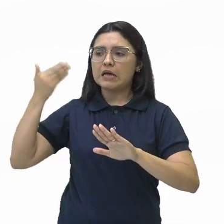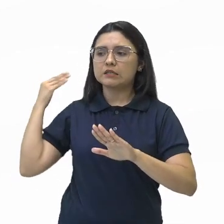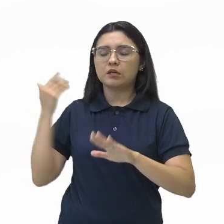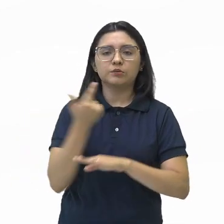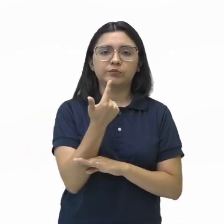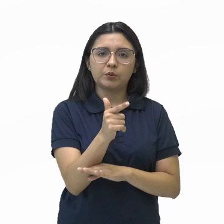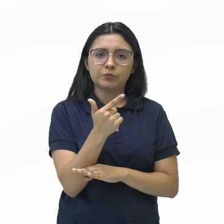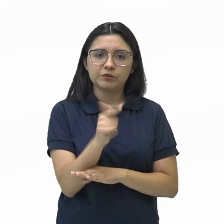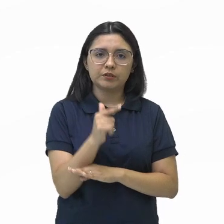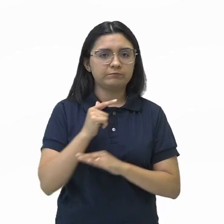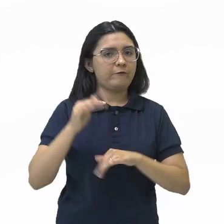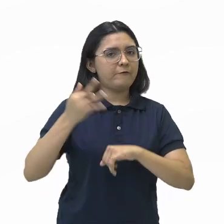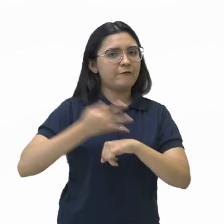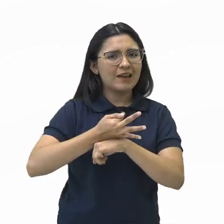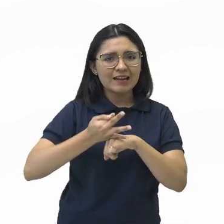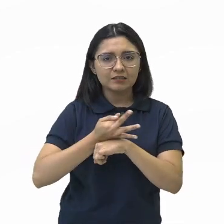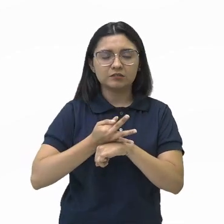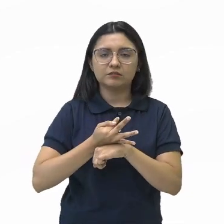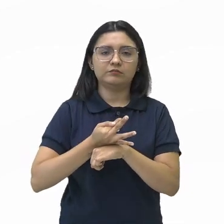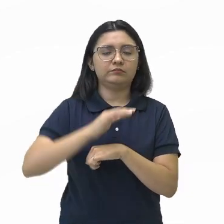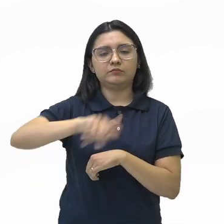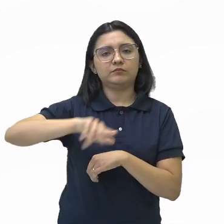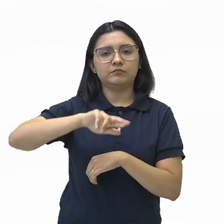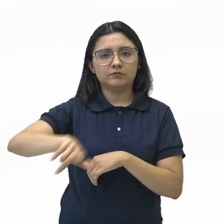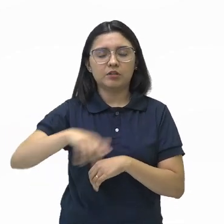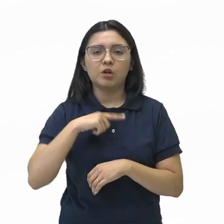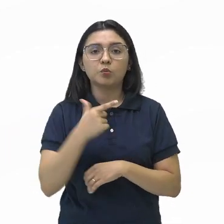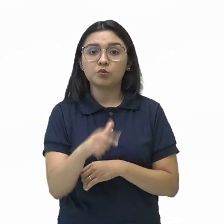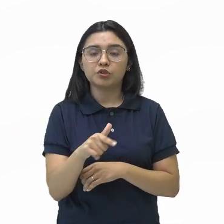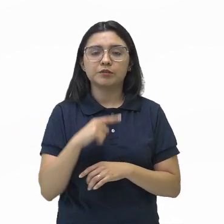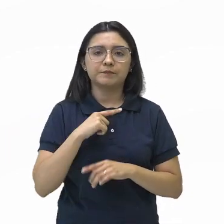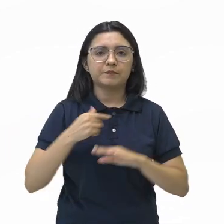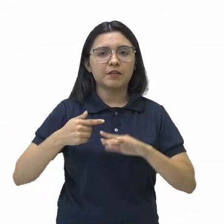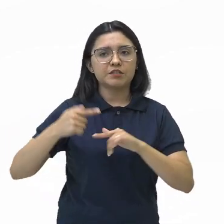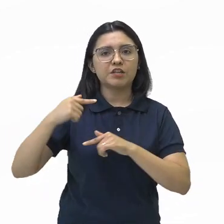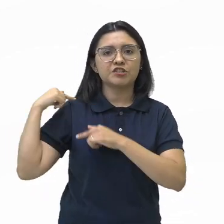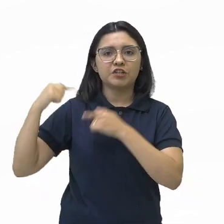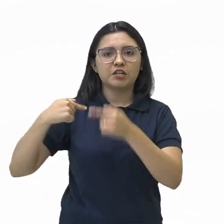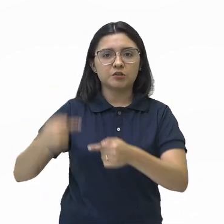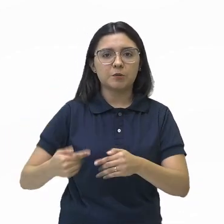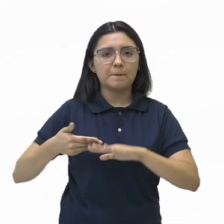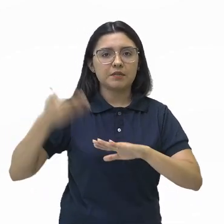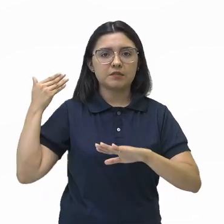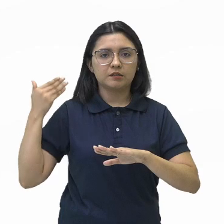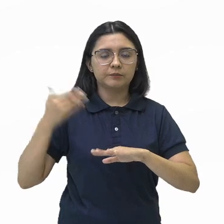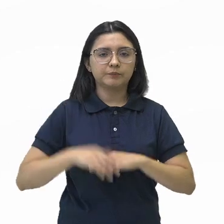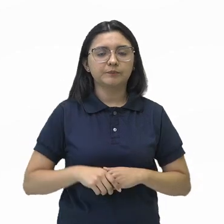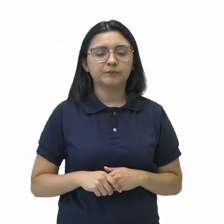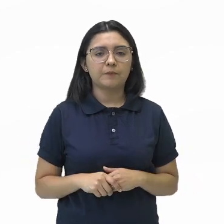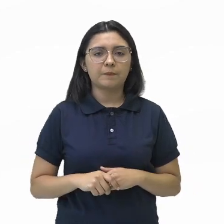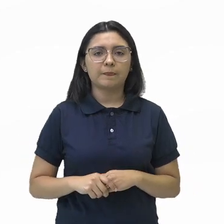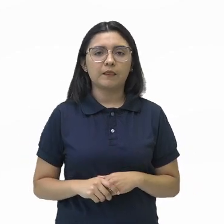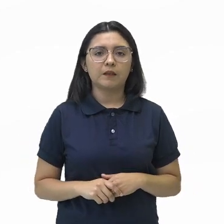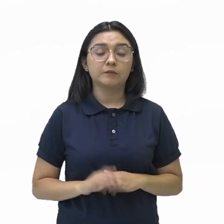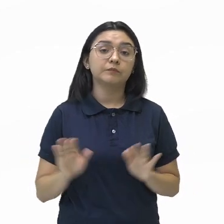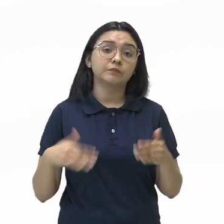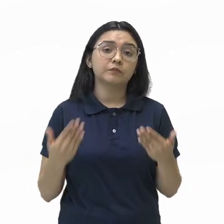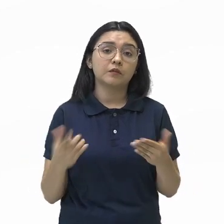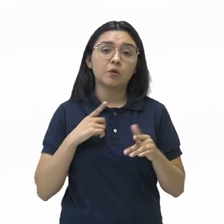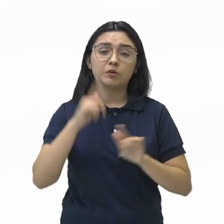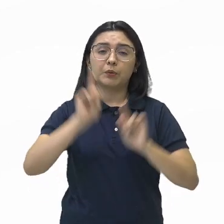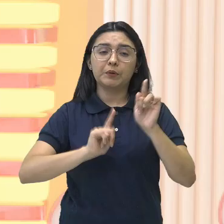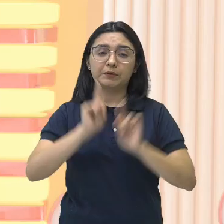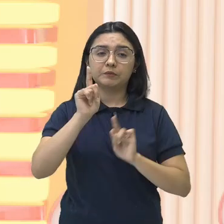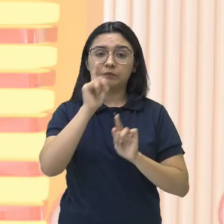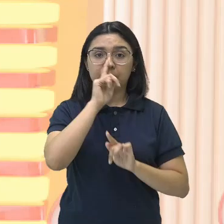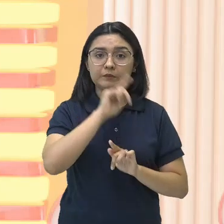existia. Imaginem as pessoas desse período aí, essas gerações anteriores às nossas. Né? Então, a questão das greves, elas